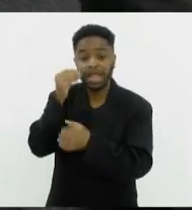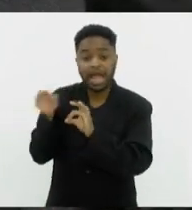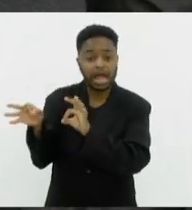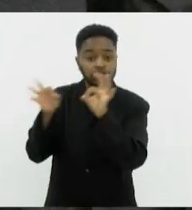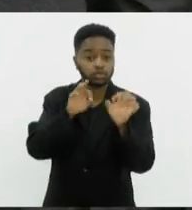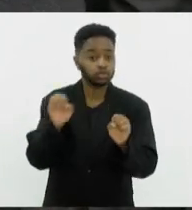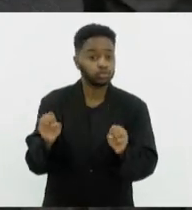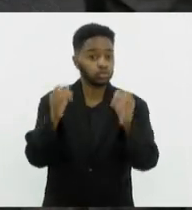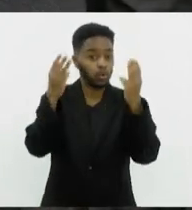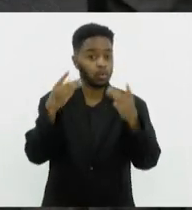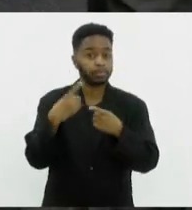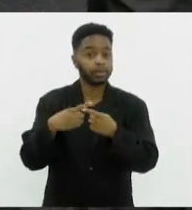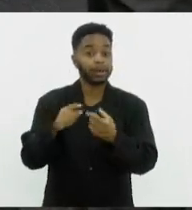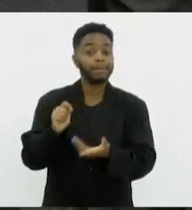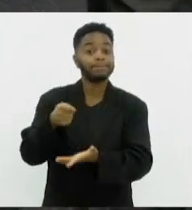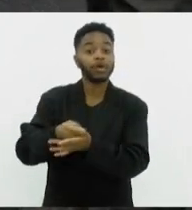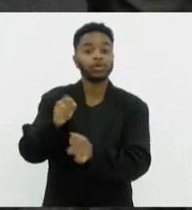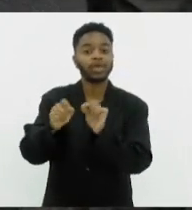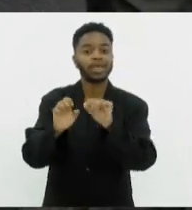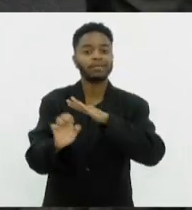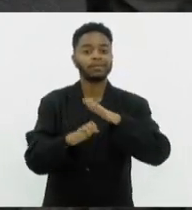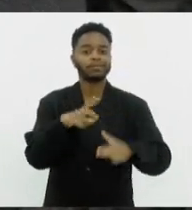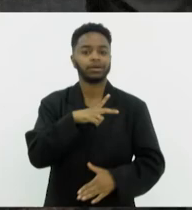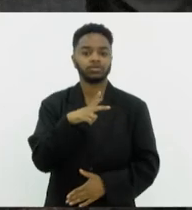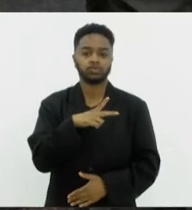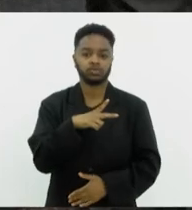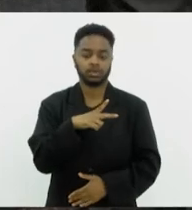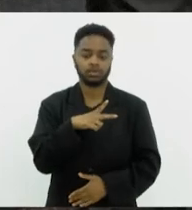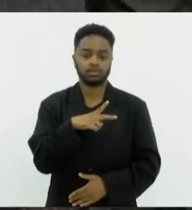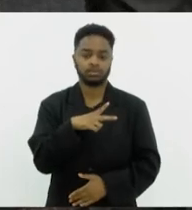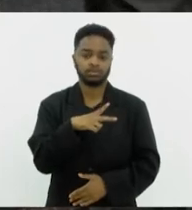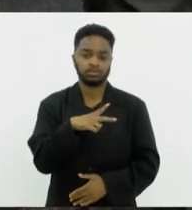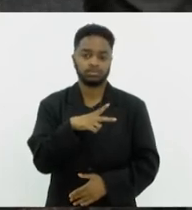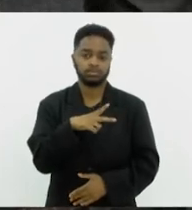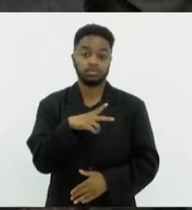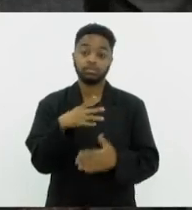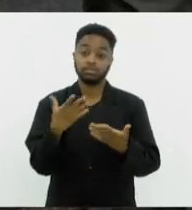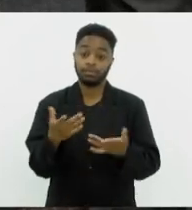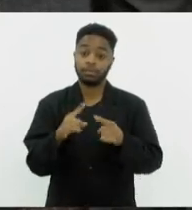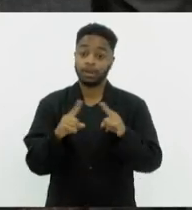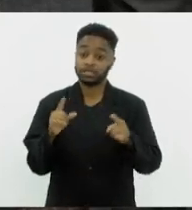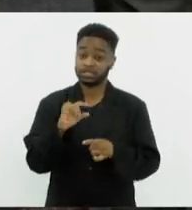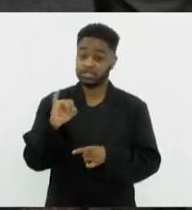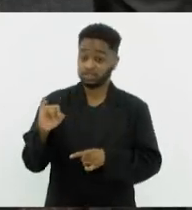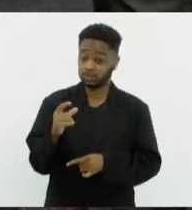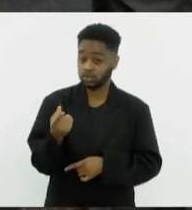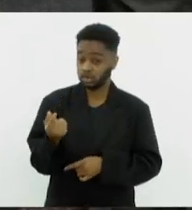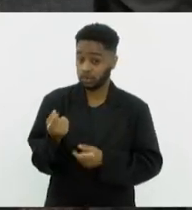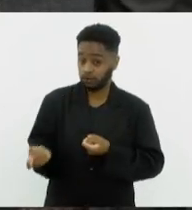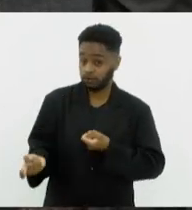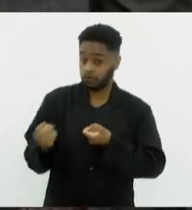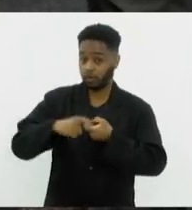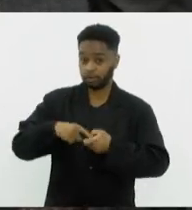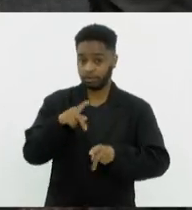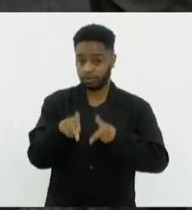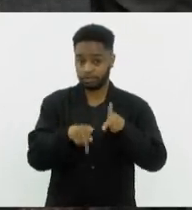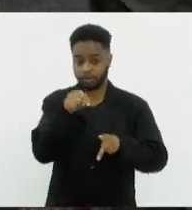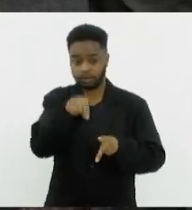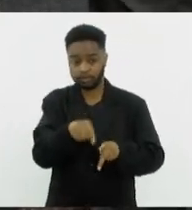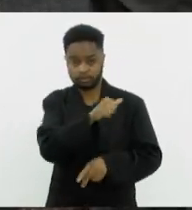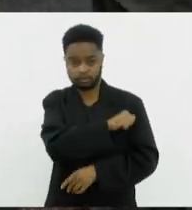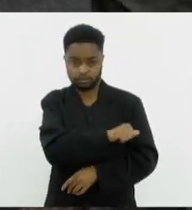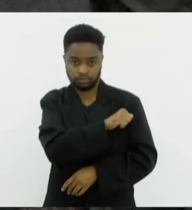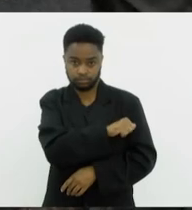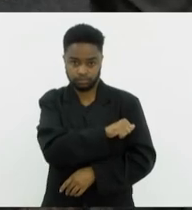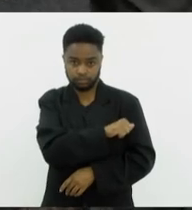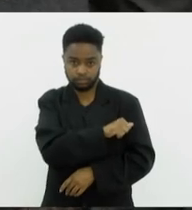espetáculo pago pela iniciativa privada. E isso retorna para o povo do Estado do Rio de Janeiro